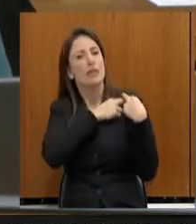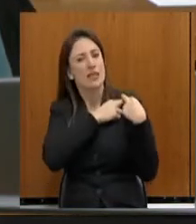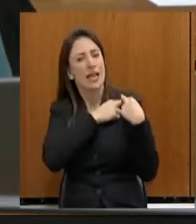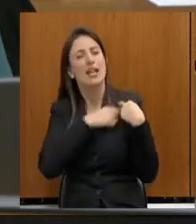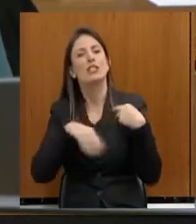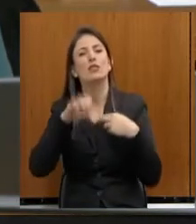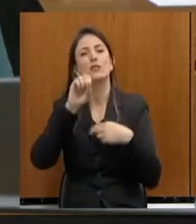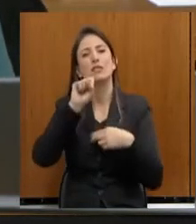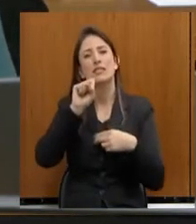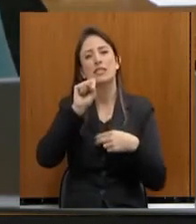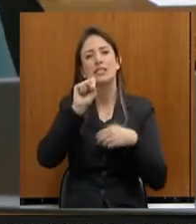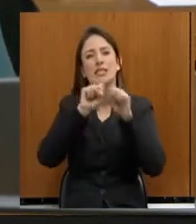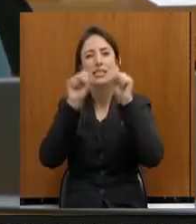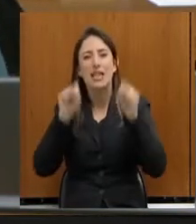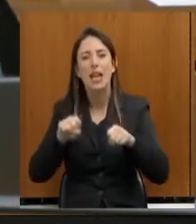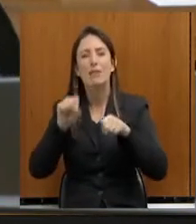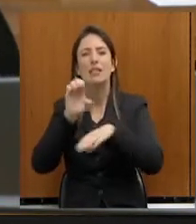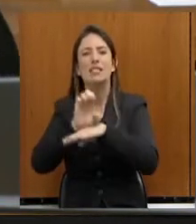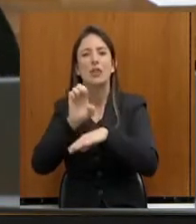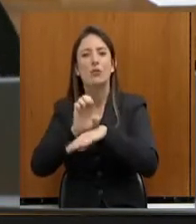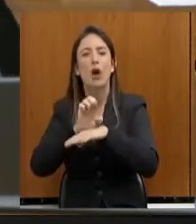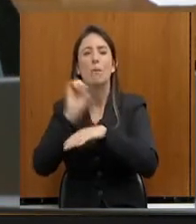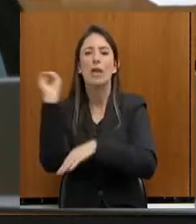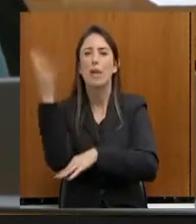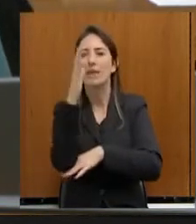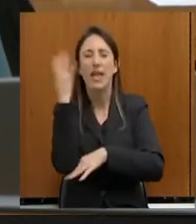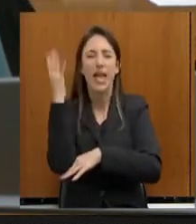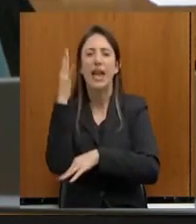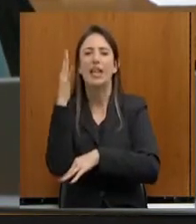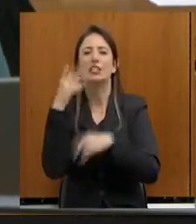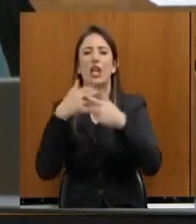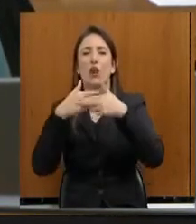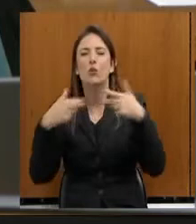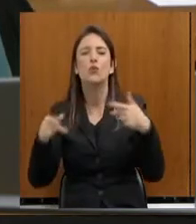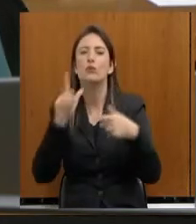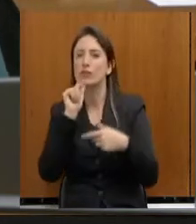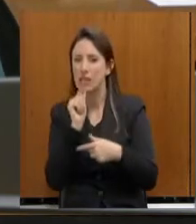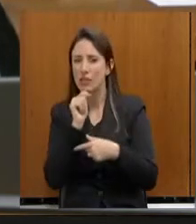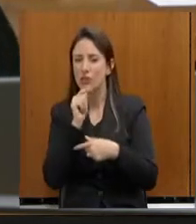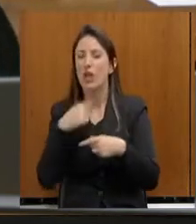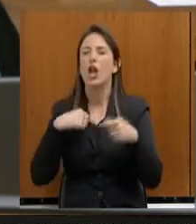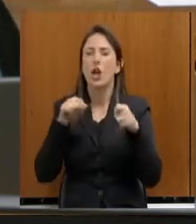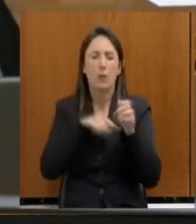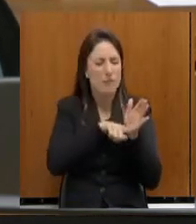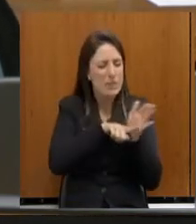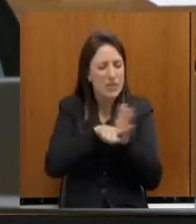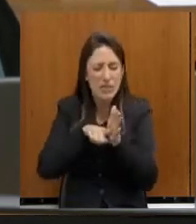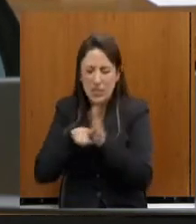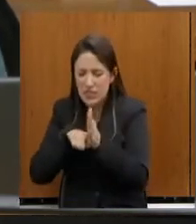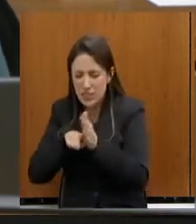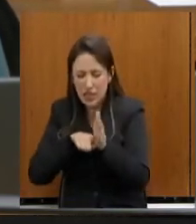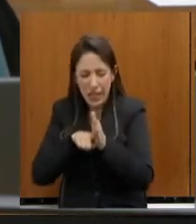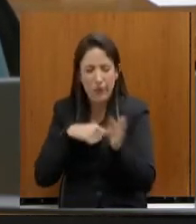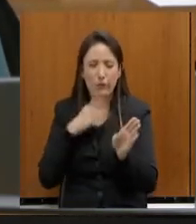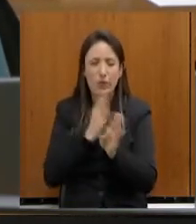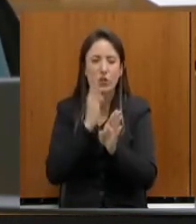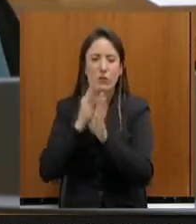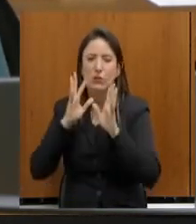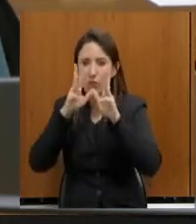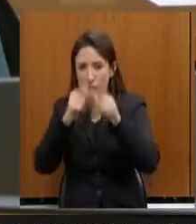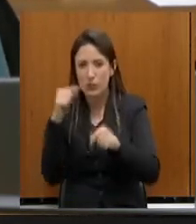Estadual de Meio Ambiente recursos hídricos fiz esse levantamento tão logo eu cheguei na secretaria e temos